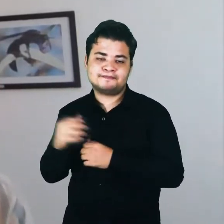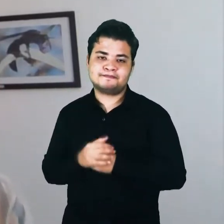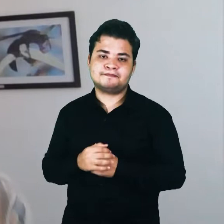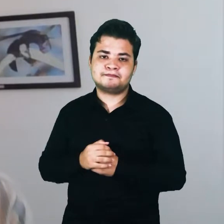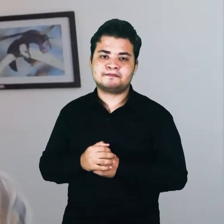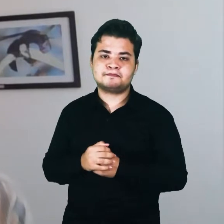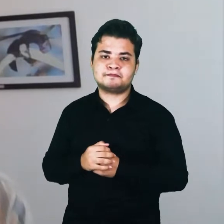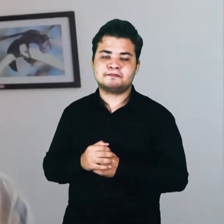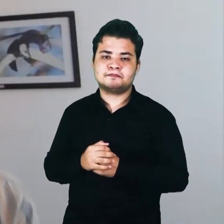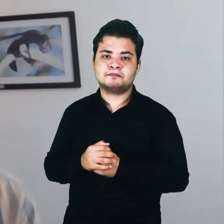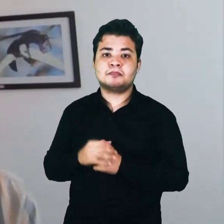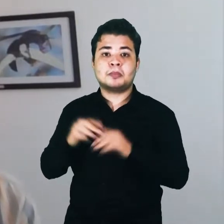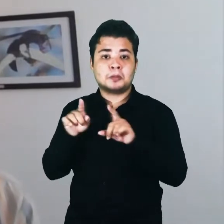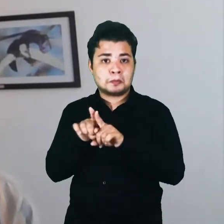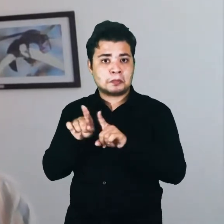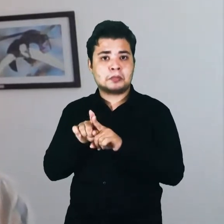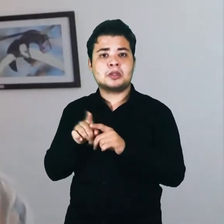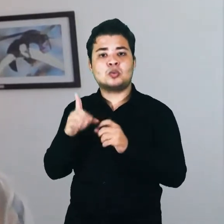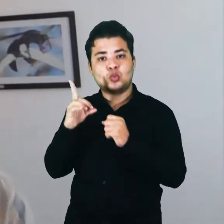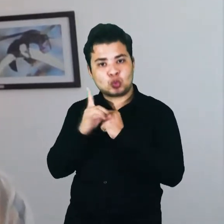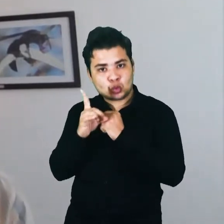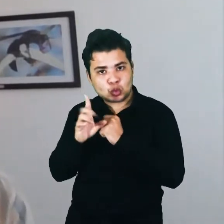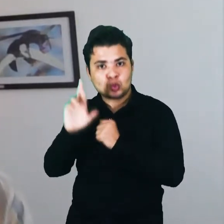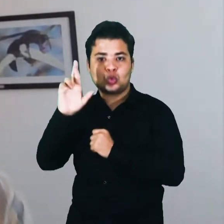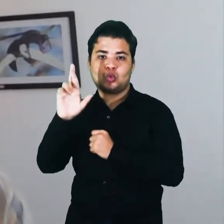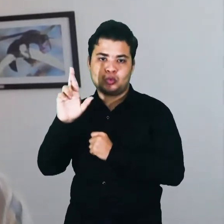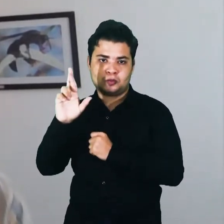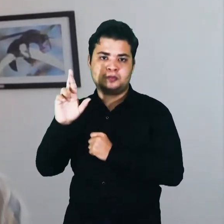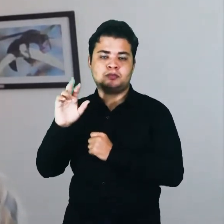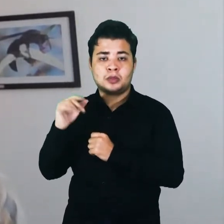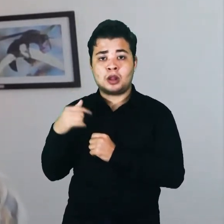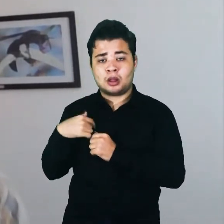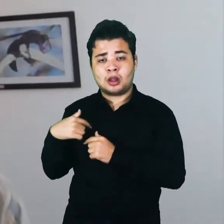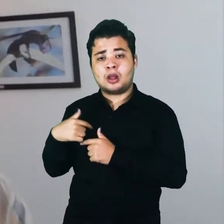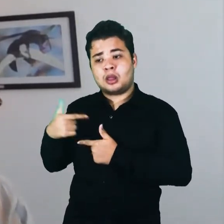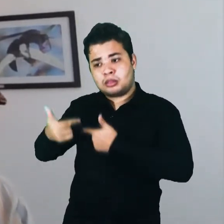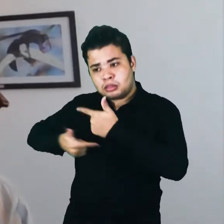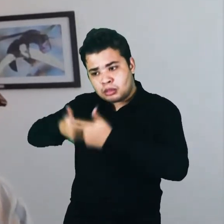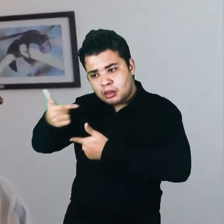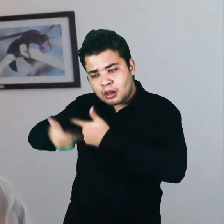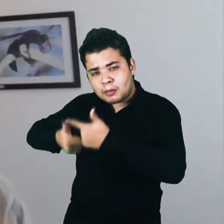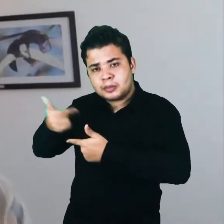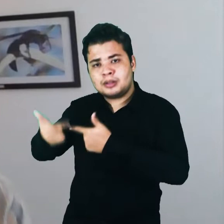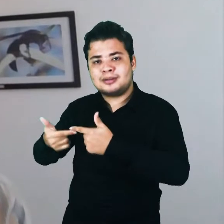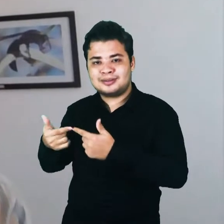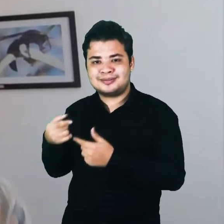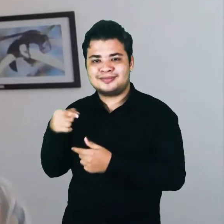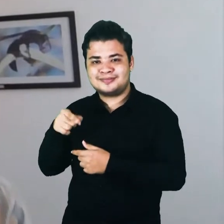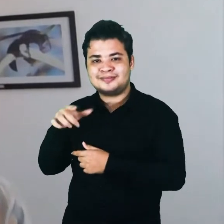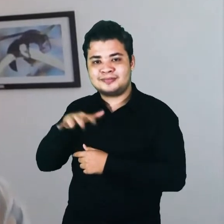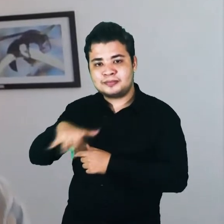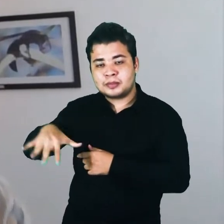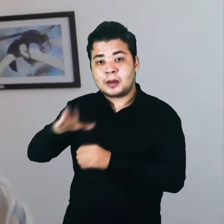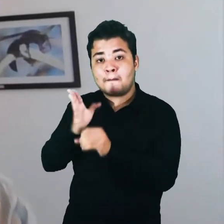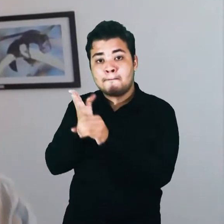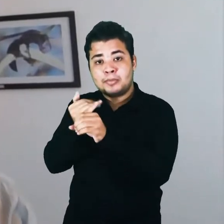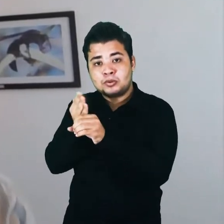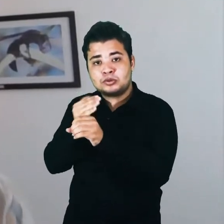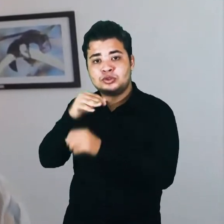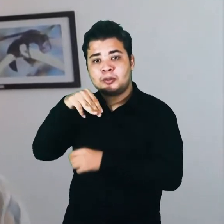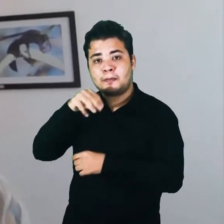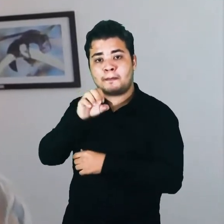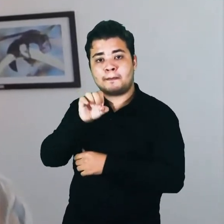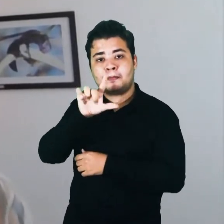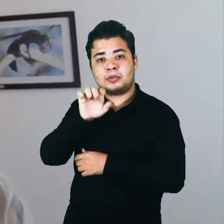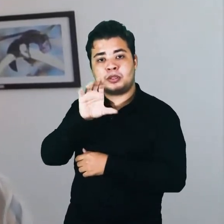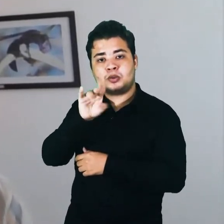meu mestrado. No doutorado, né, também eu trabalhei no meu doutorado em biologia